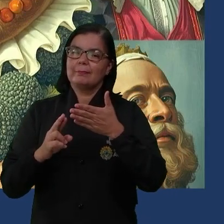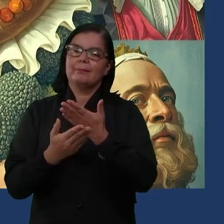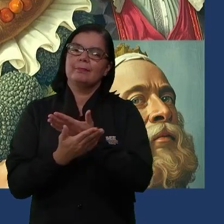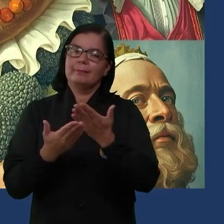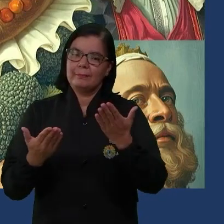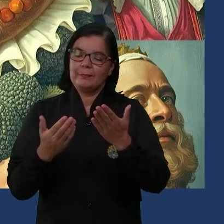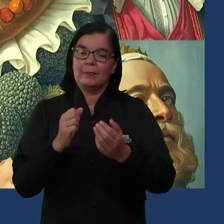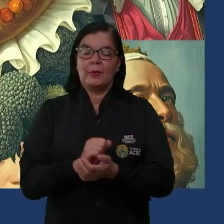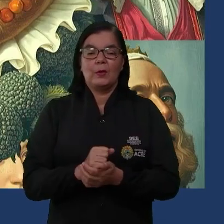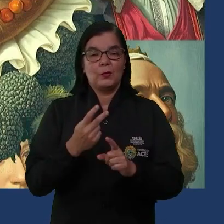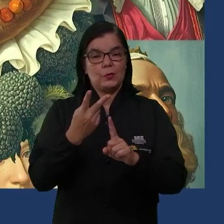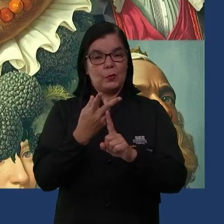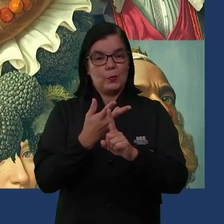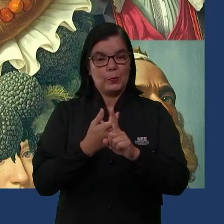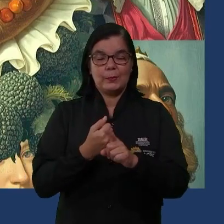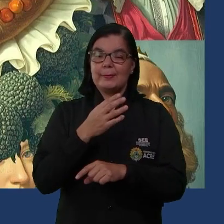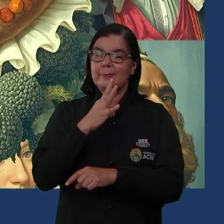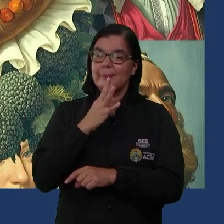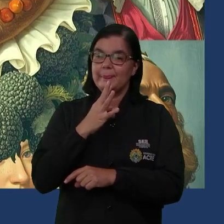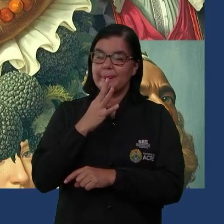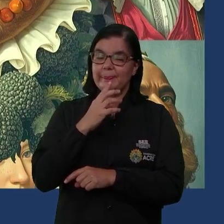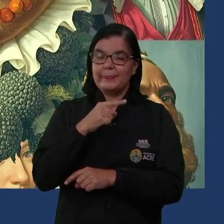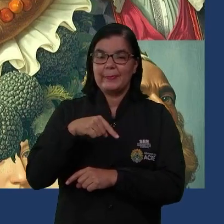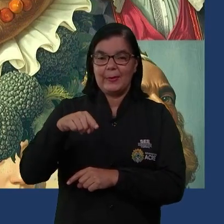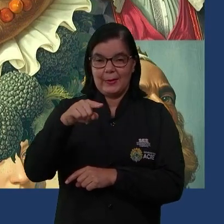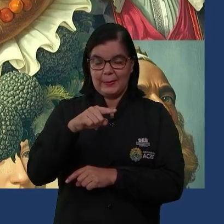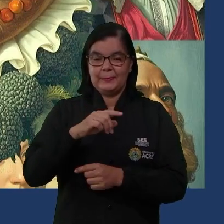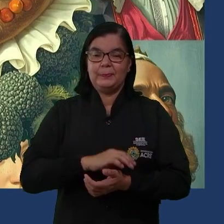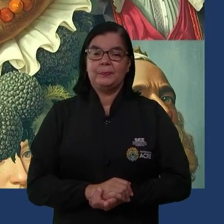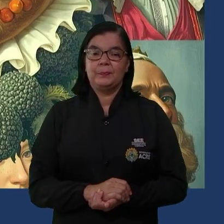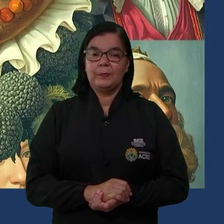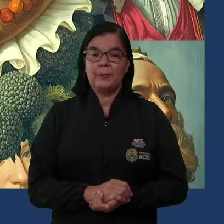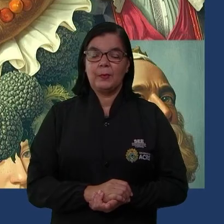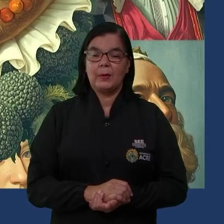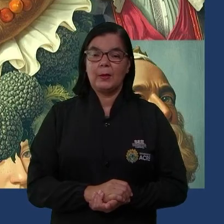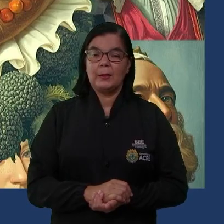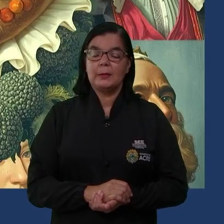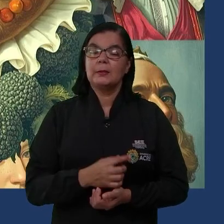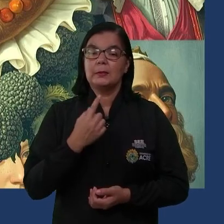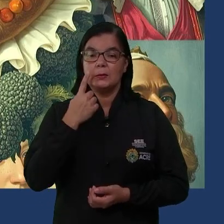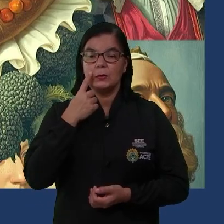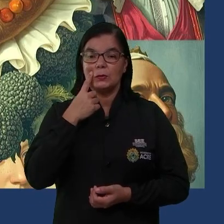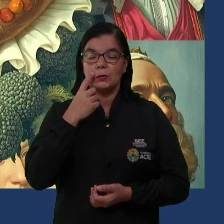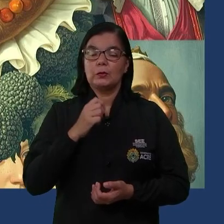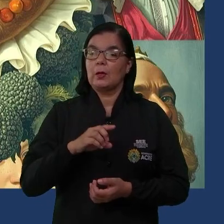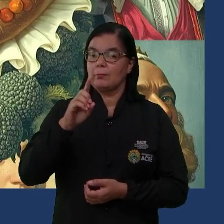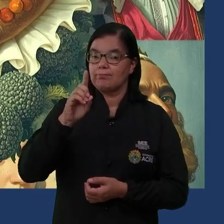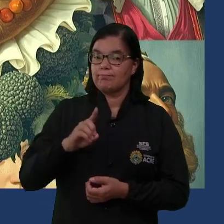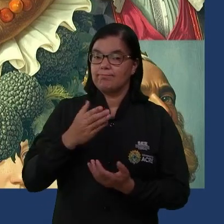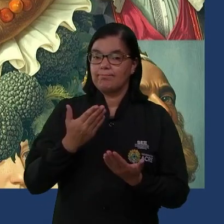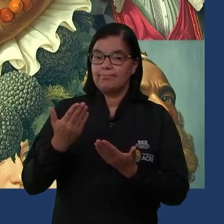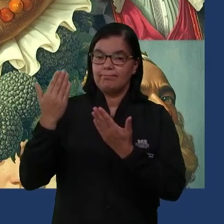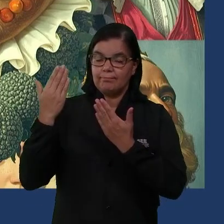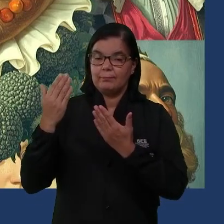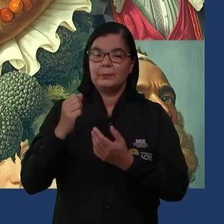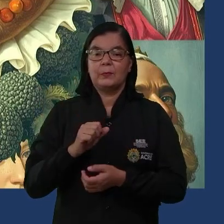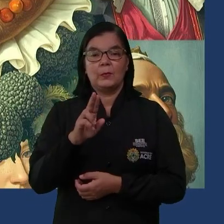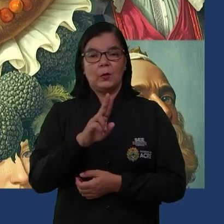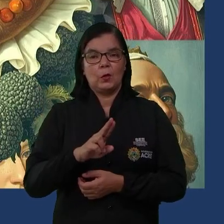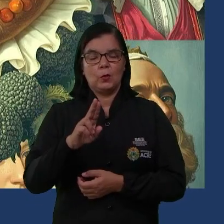referências de obras parecidas com a dele. Aí à sua direita, observe bem. Então ele